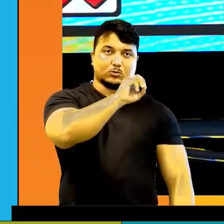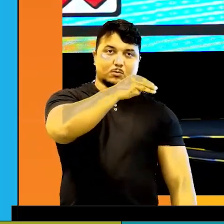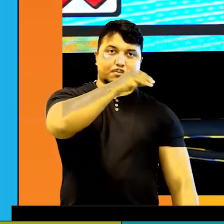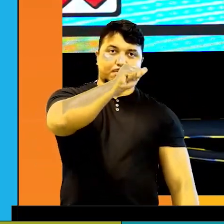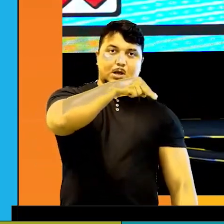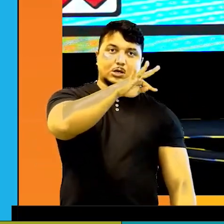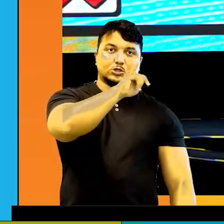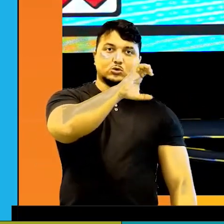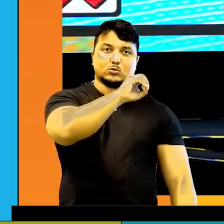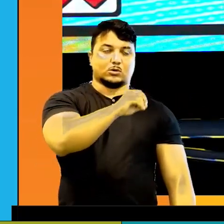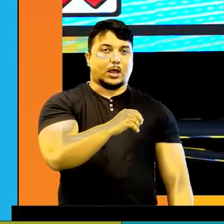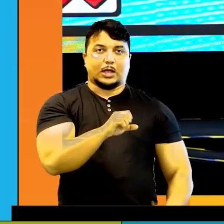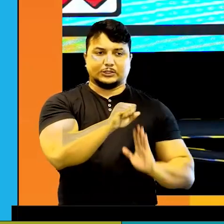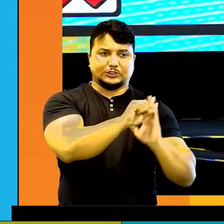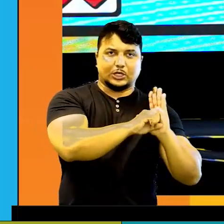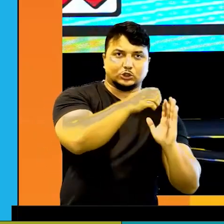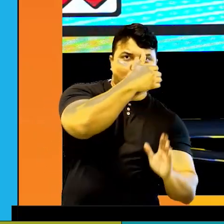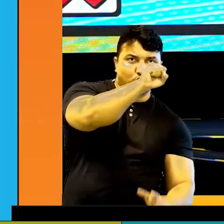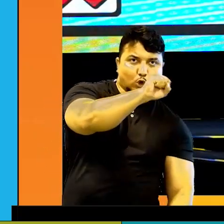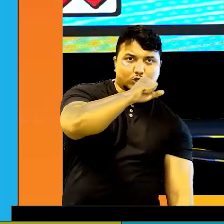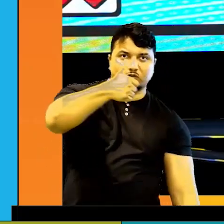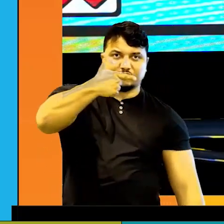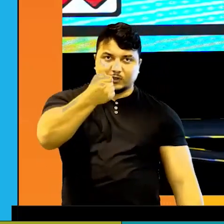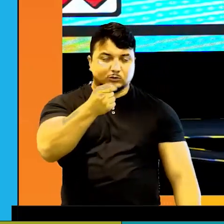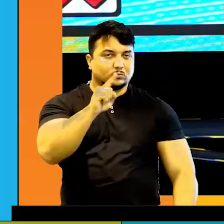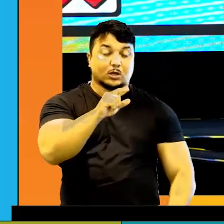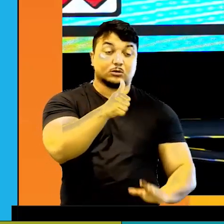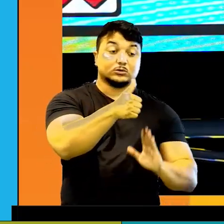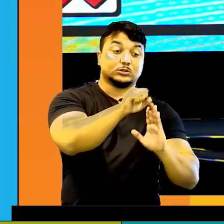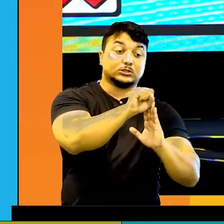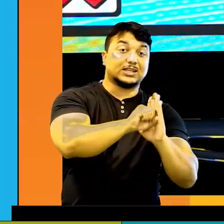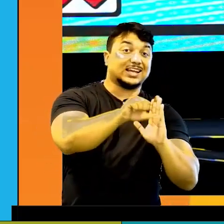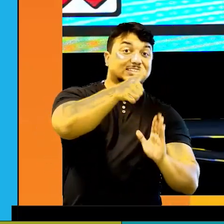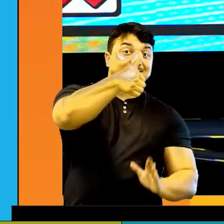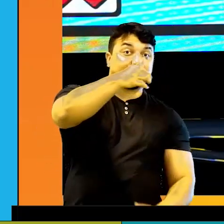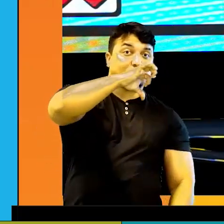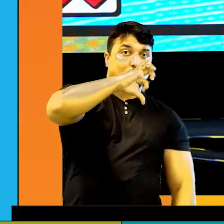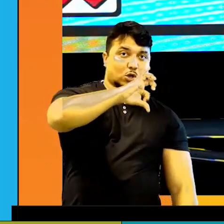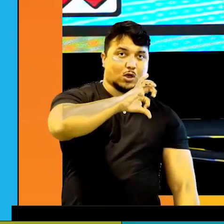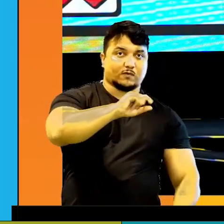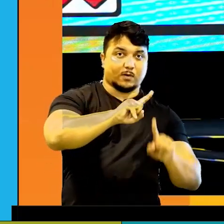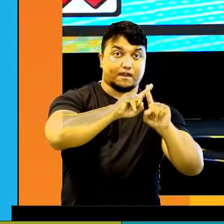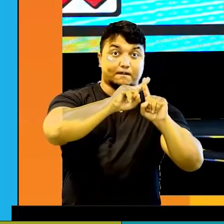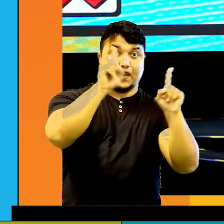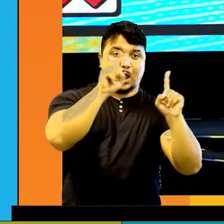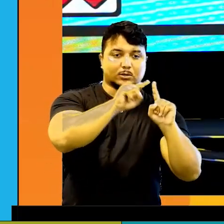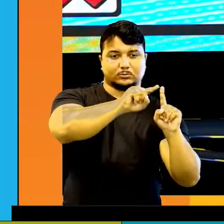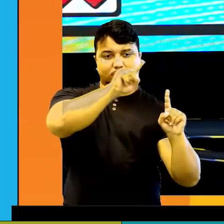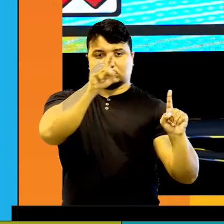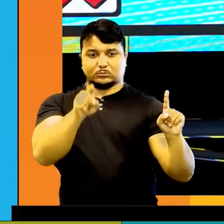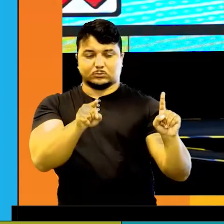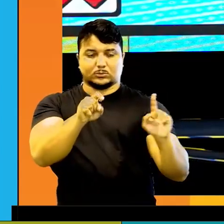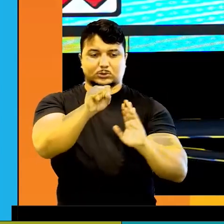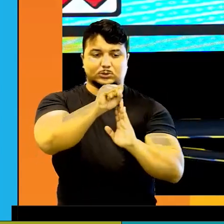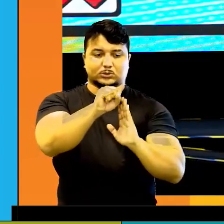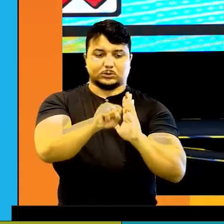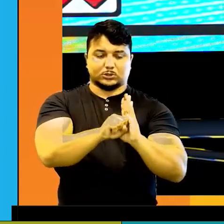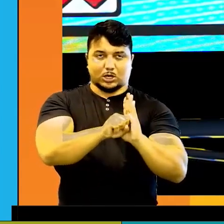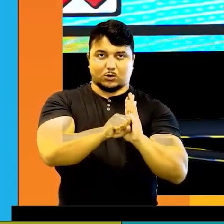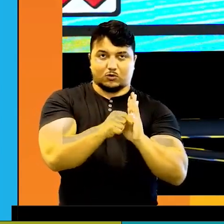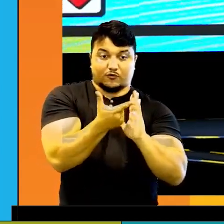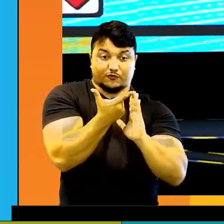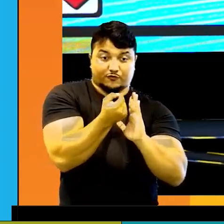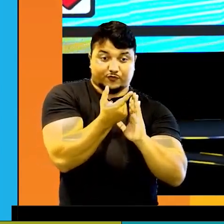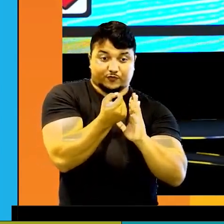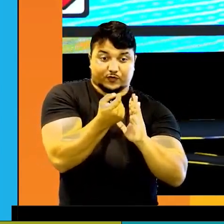lá século XVIII, nem século XX não. Porém, no século XX, aliás, do século